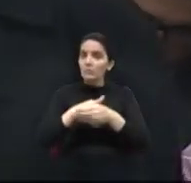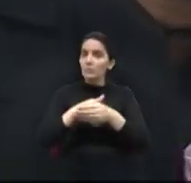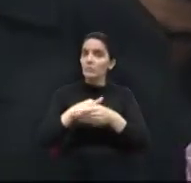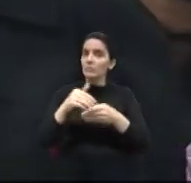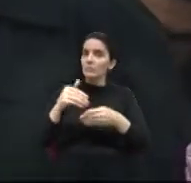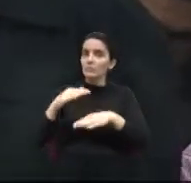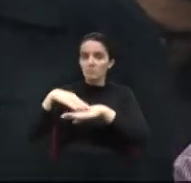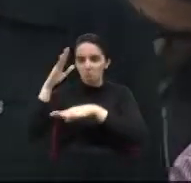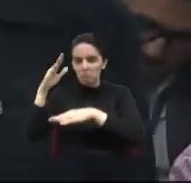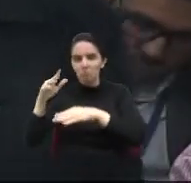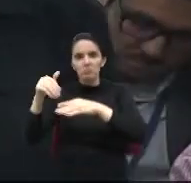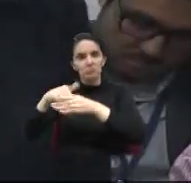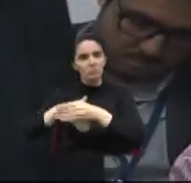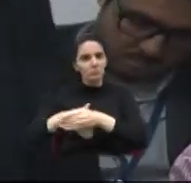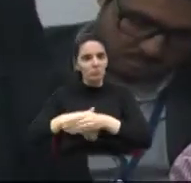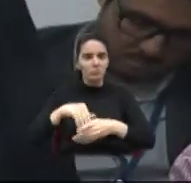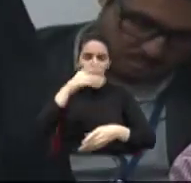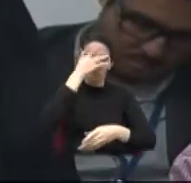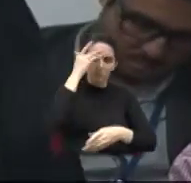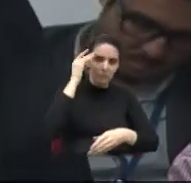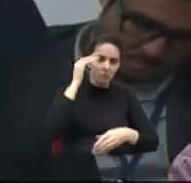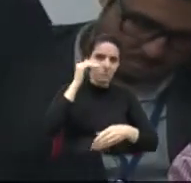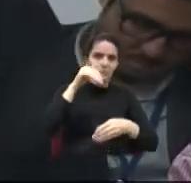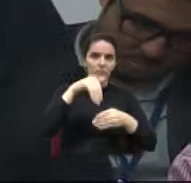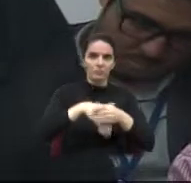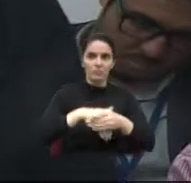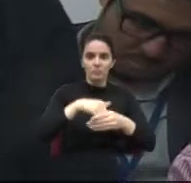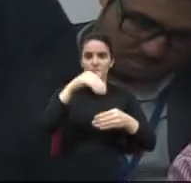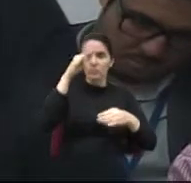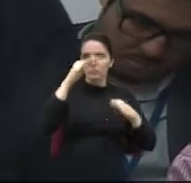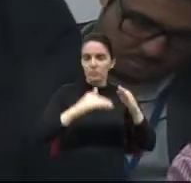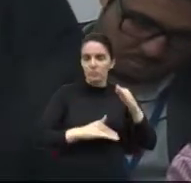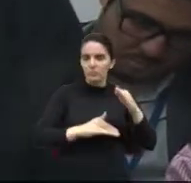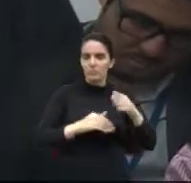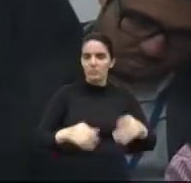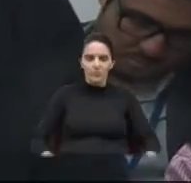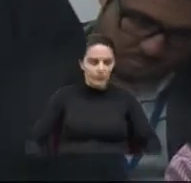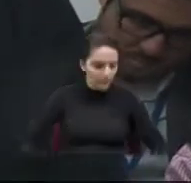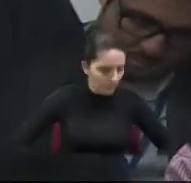mais voto e o que teve menos voto vale o mesmo número de voto. Um voto.